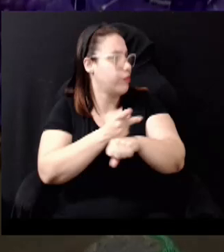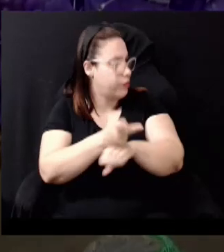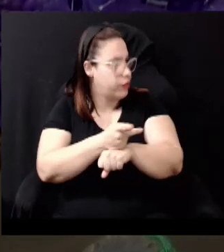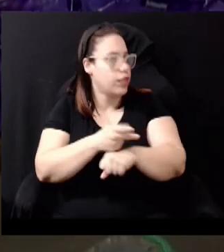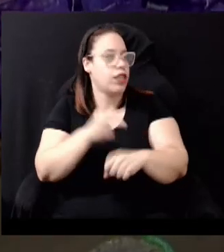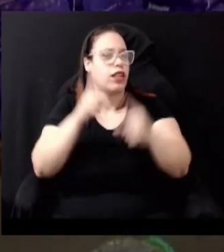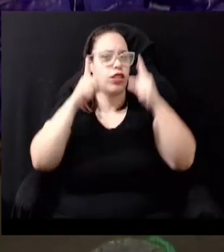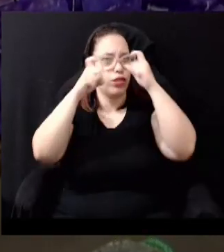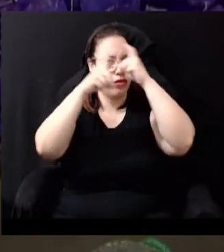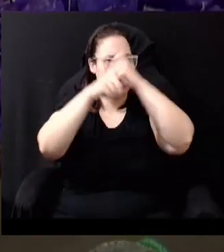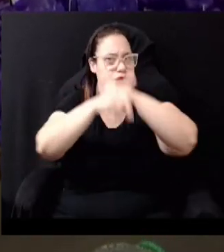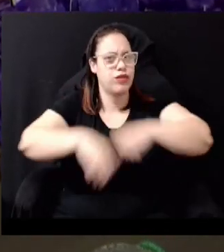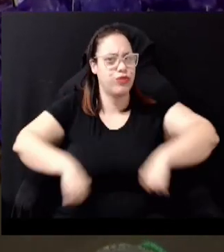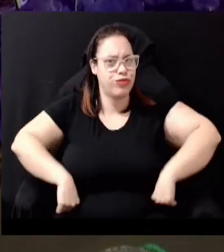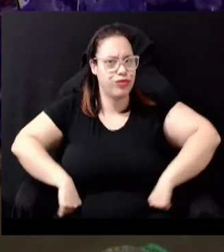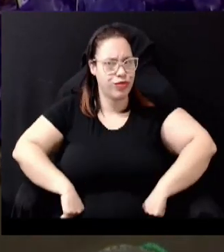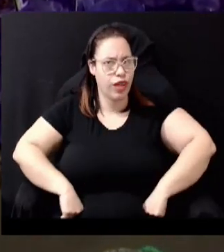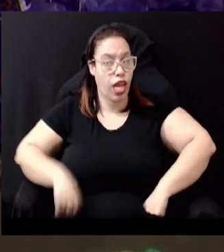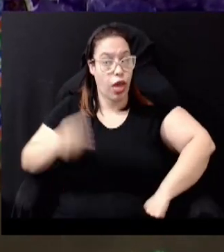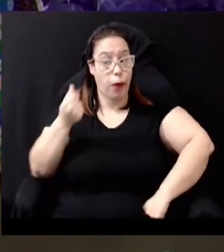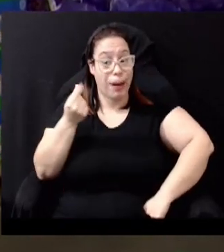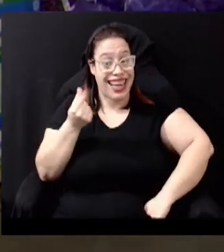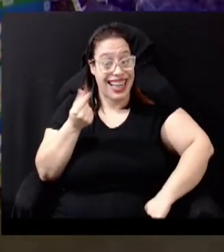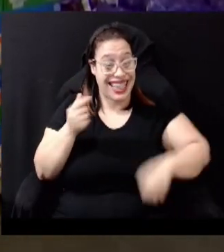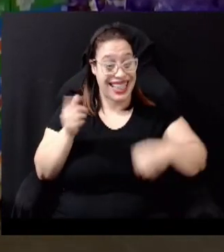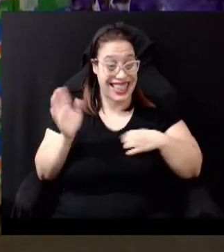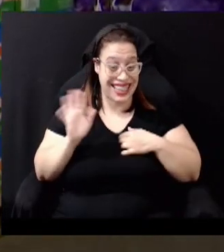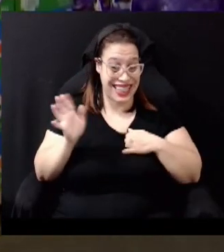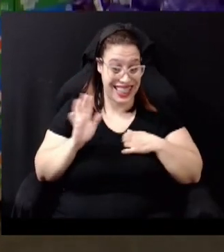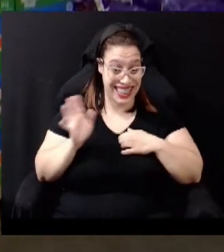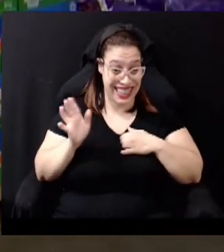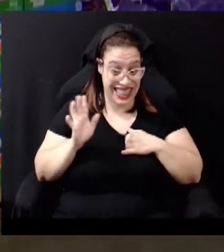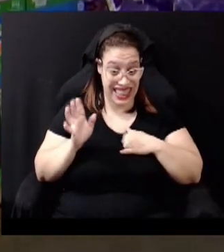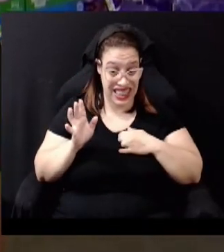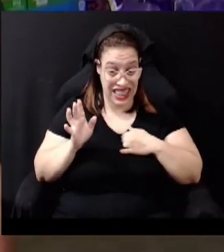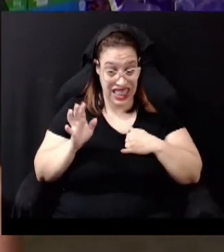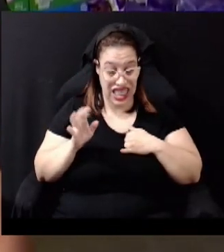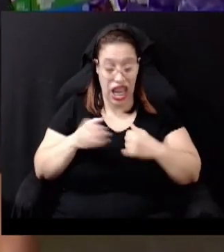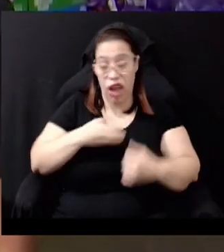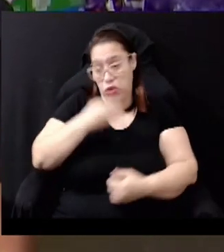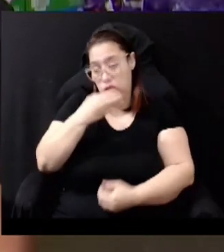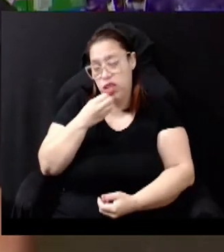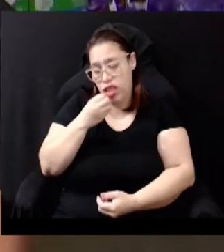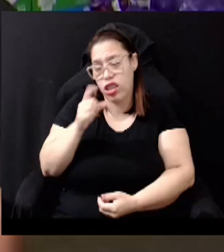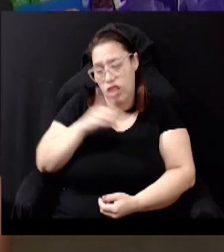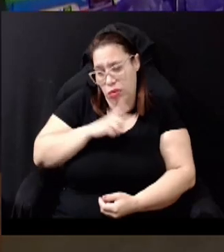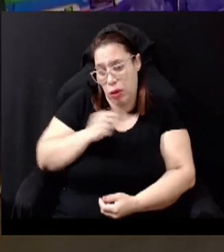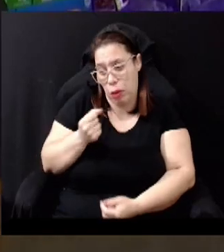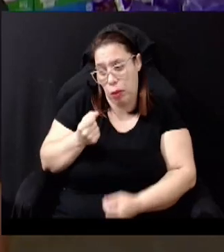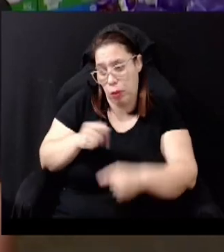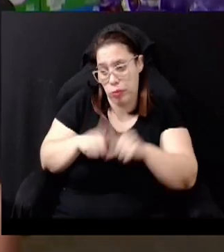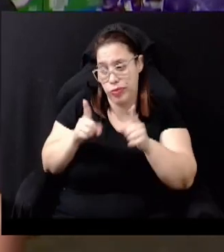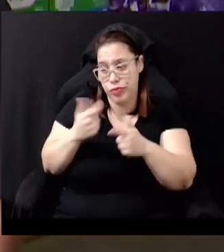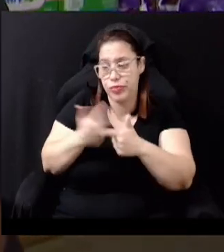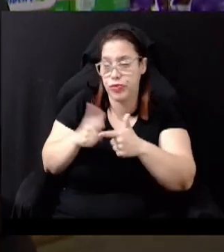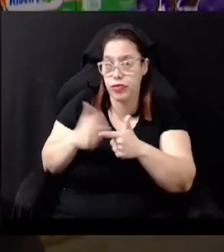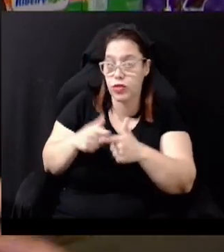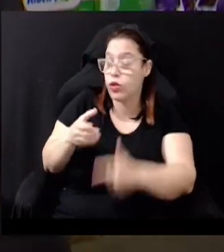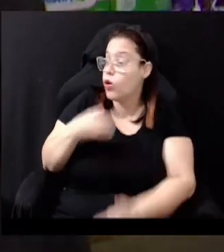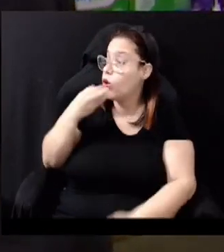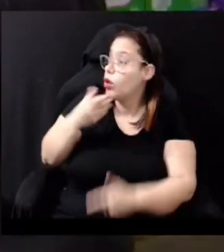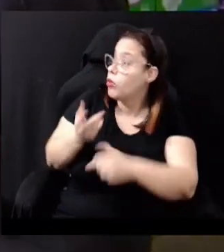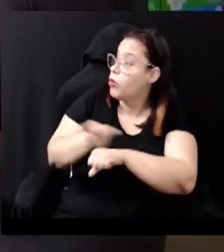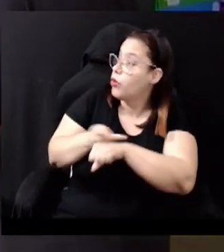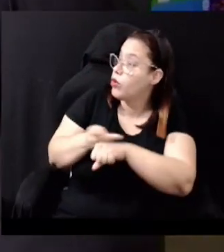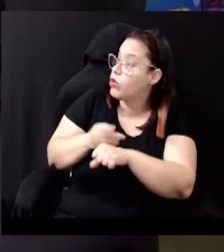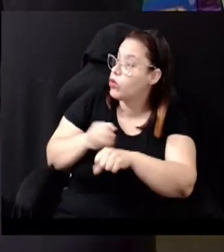Tá mais difícil é o preço, né? Nem a fruta, né? A fruta até que tem. Né? Quais as frutas que o senhor está procurando nesse começo de ano?